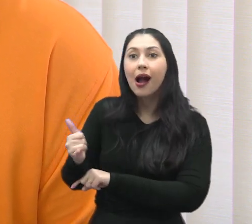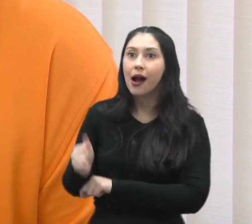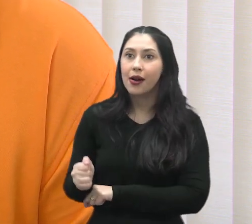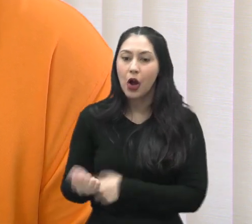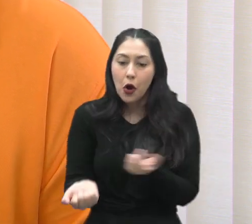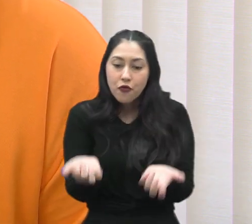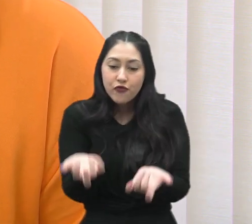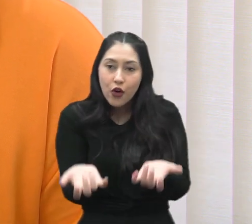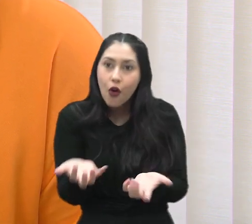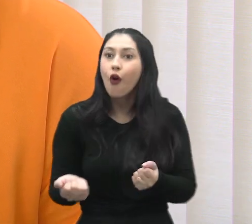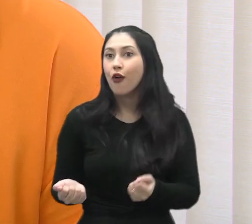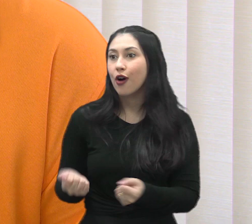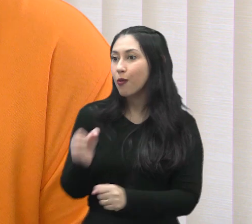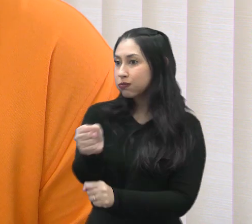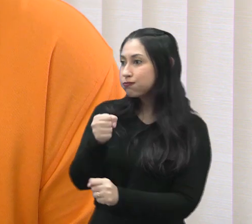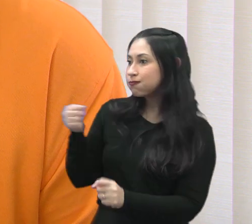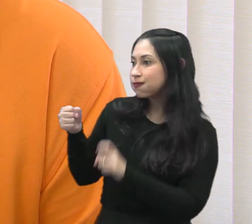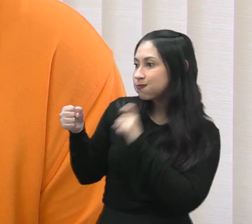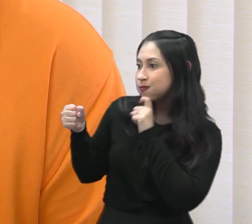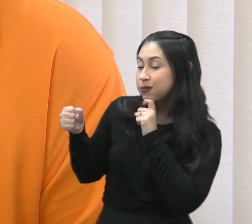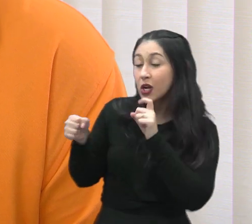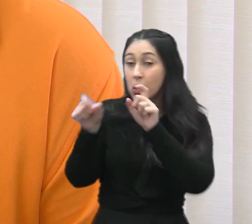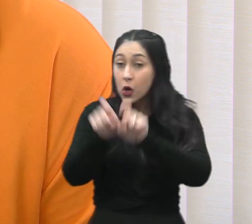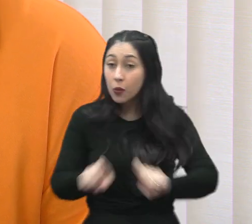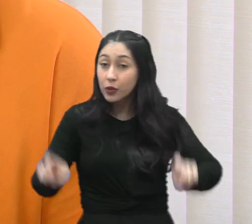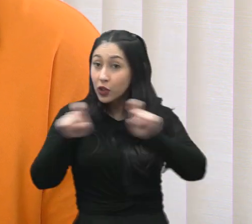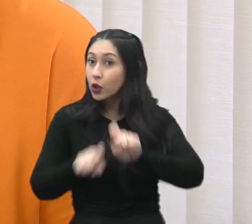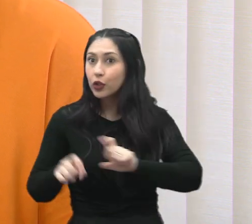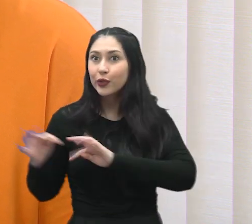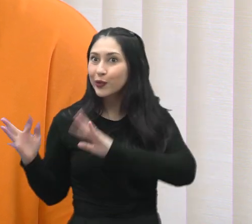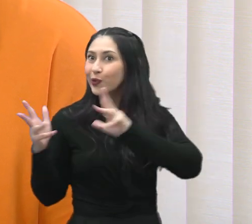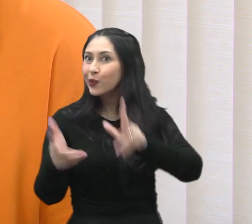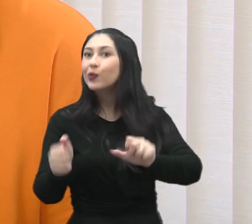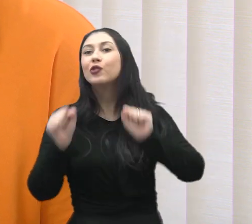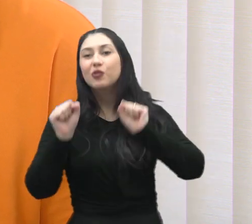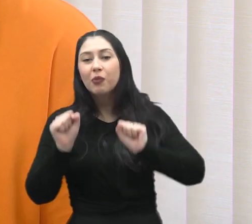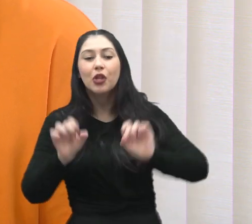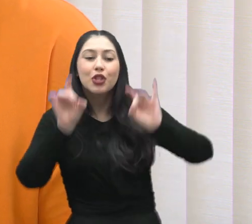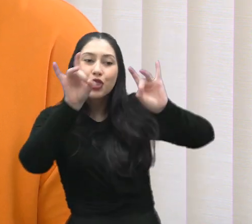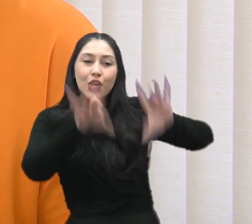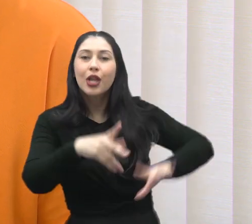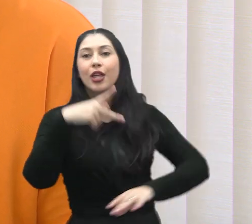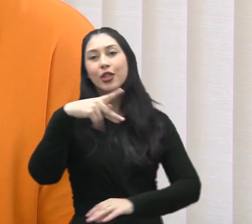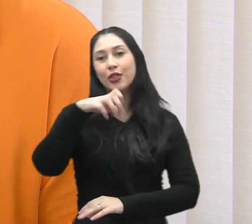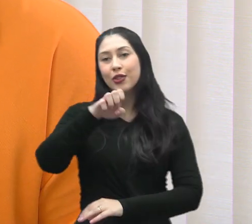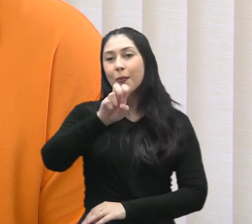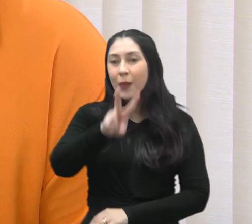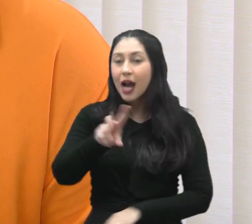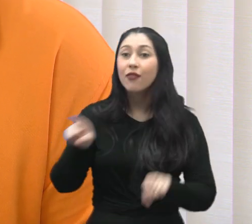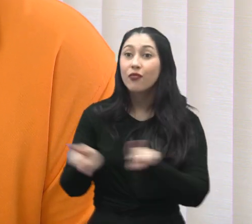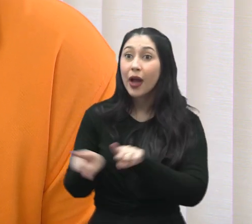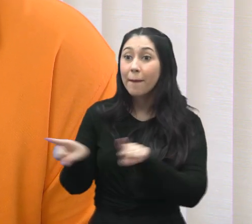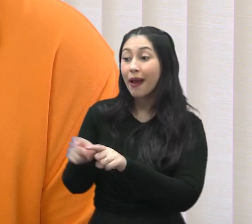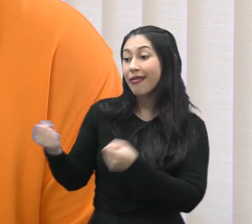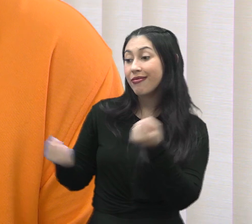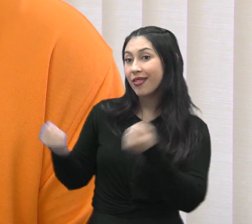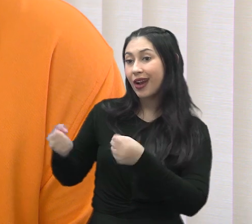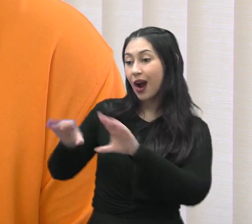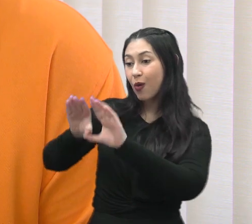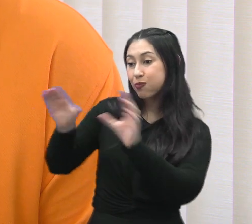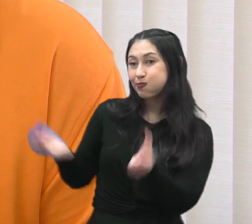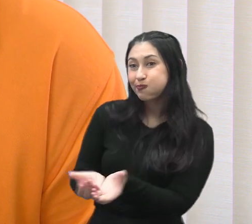eletroeletrônicos, fogões, geladeiras, máquina de lavar, computadores, tudo isso pode ir para o PEV. Cortinas, tapetes,